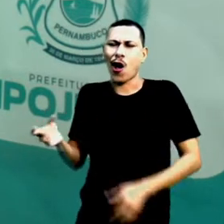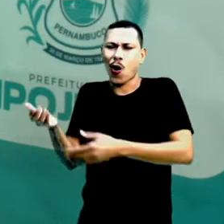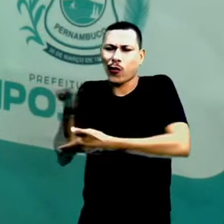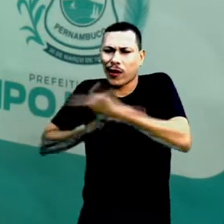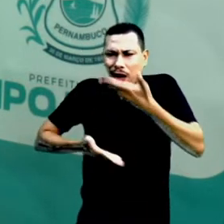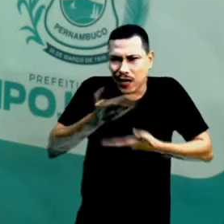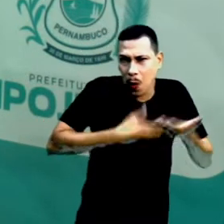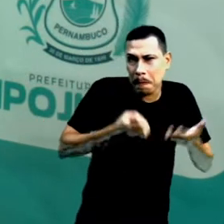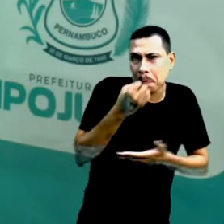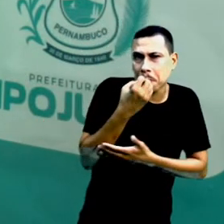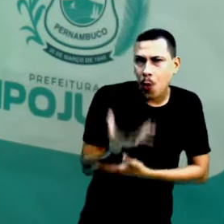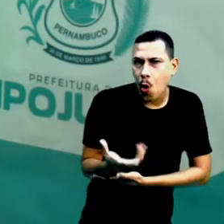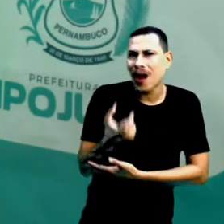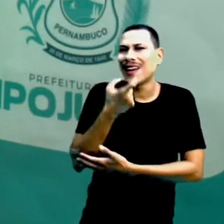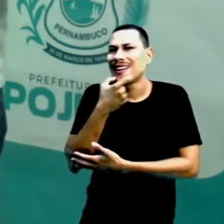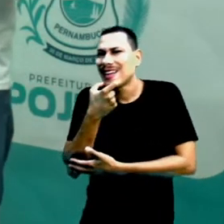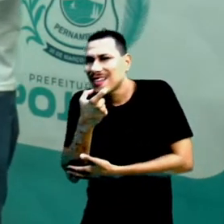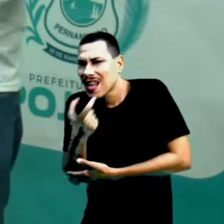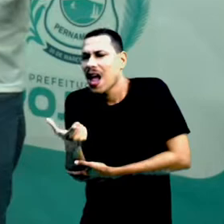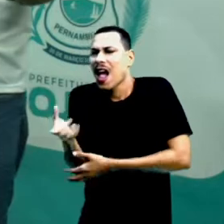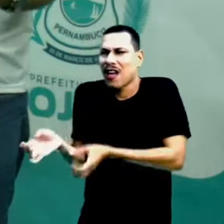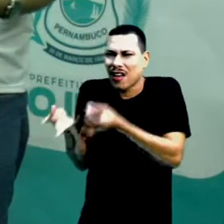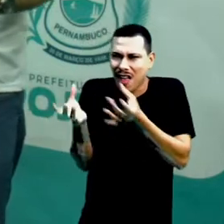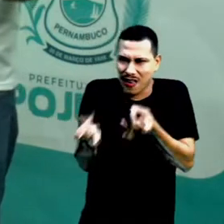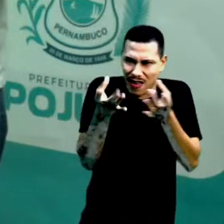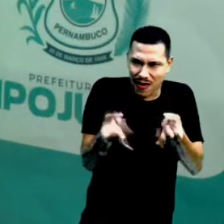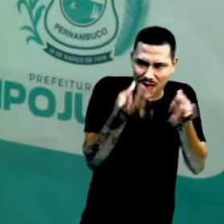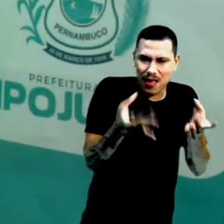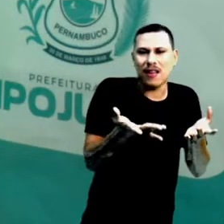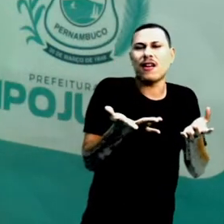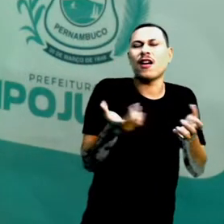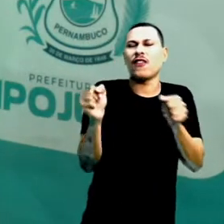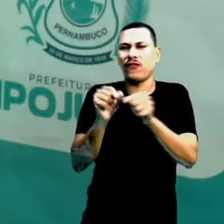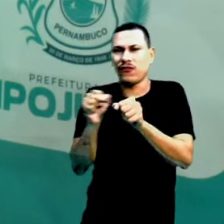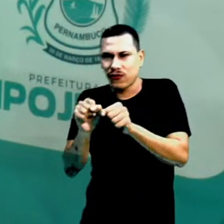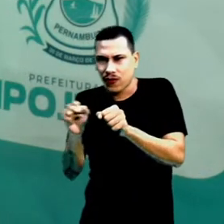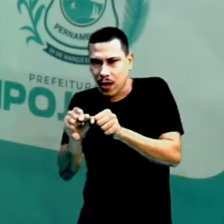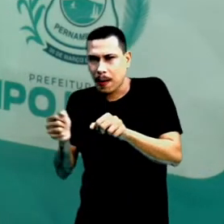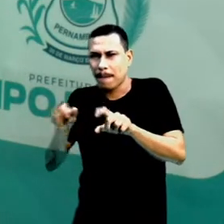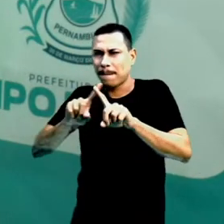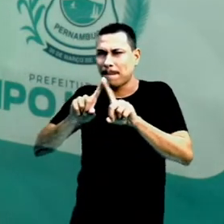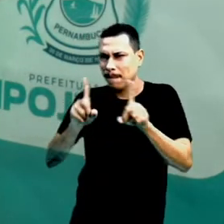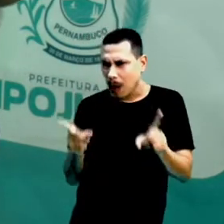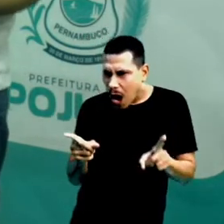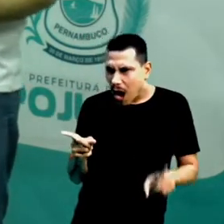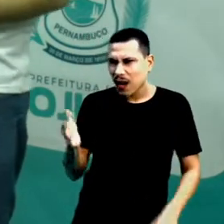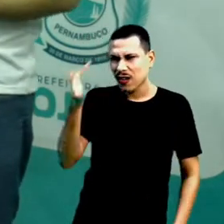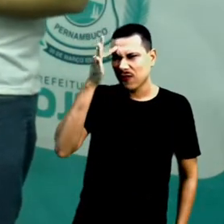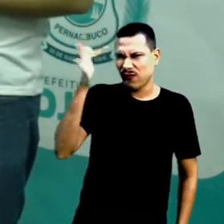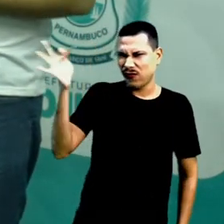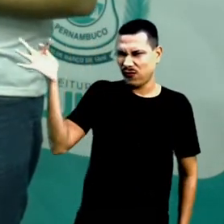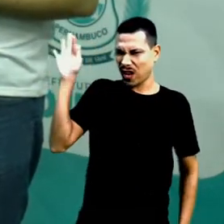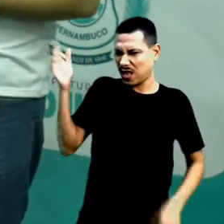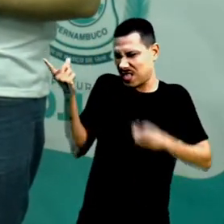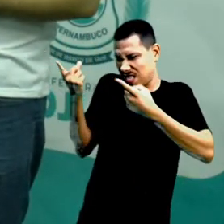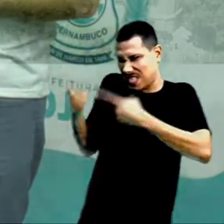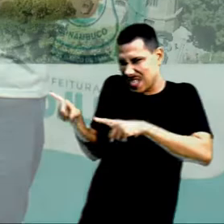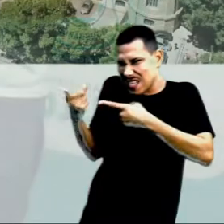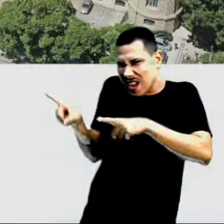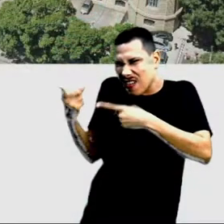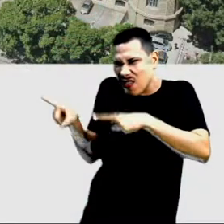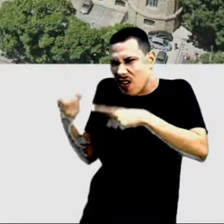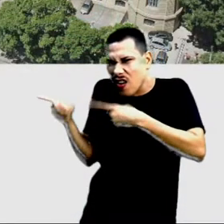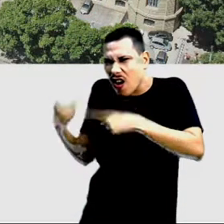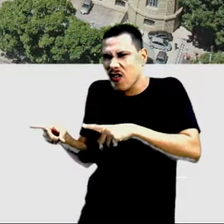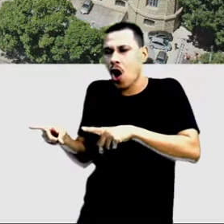e acabou recebendo uma ameaça de invasão por parte da França. Ok, pessoal? Por este motivo, a